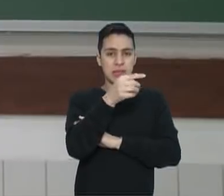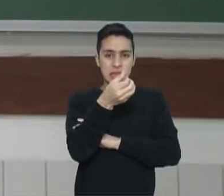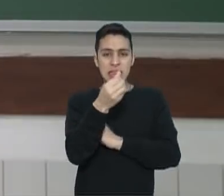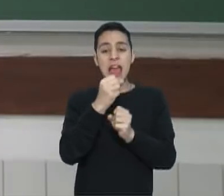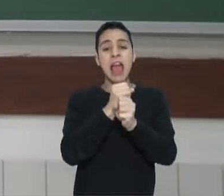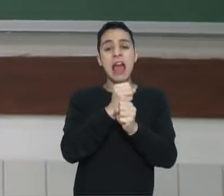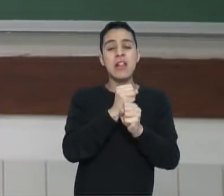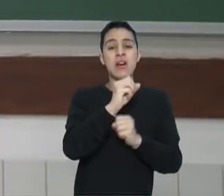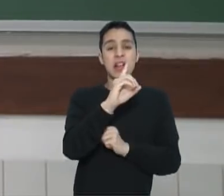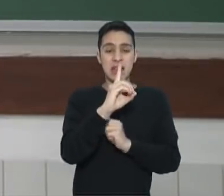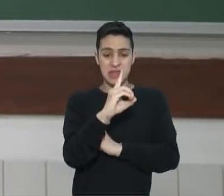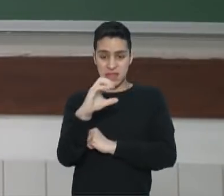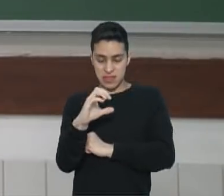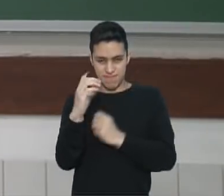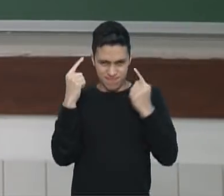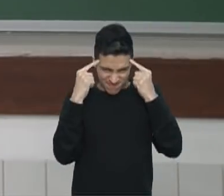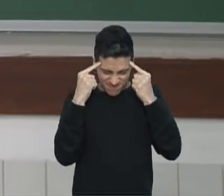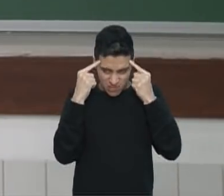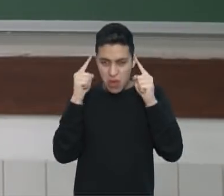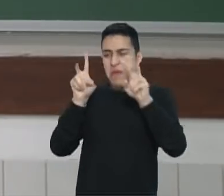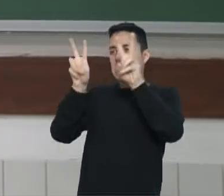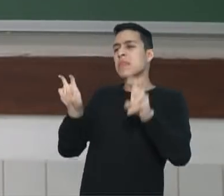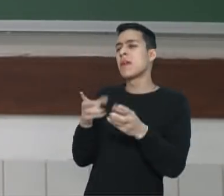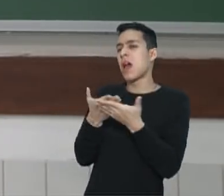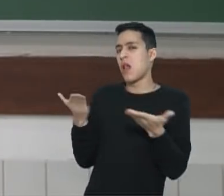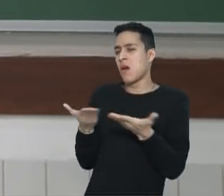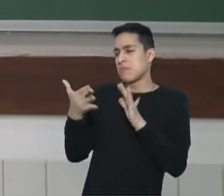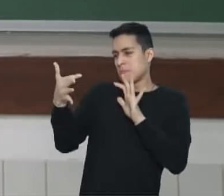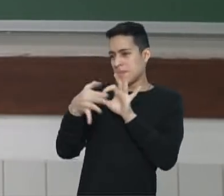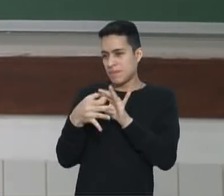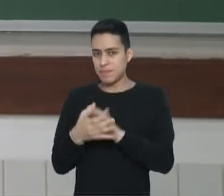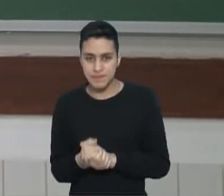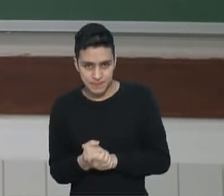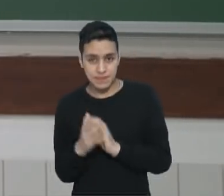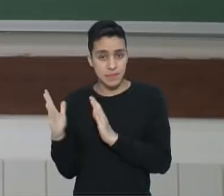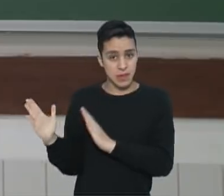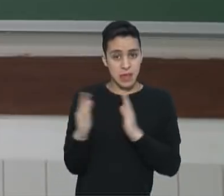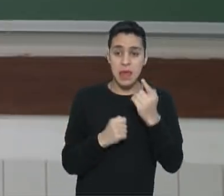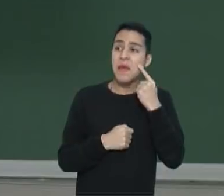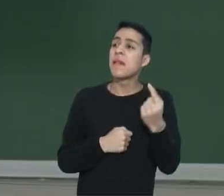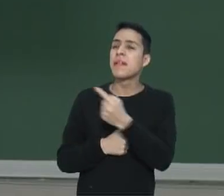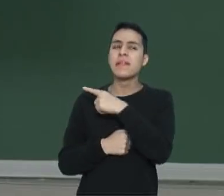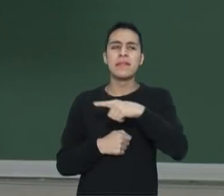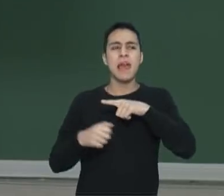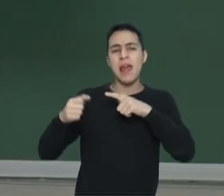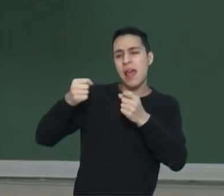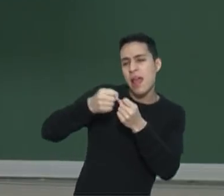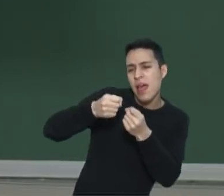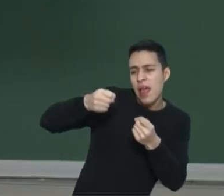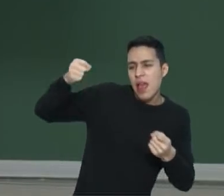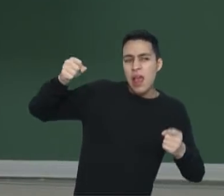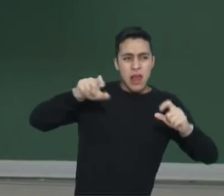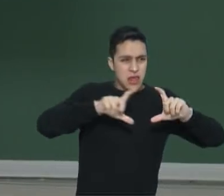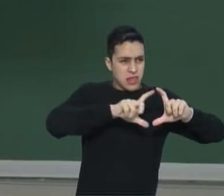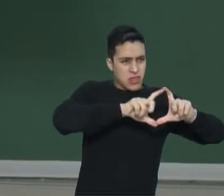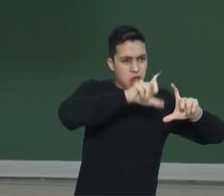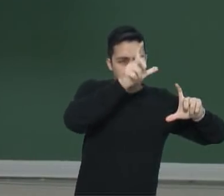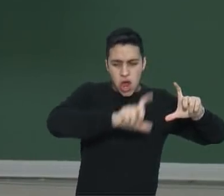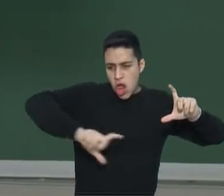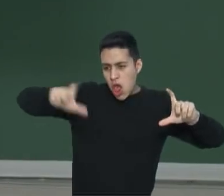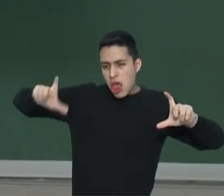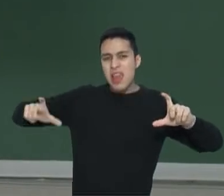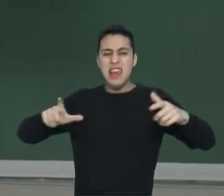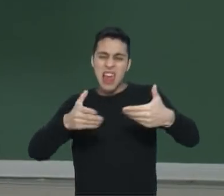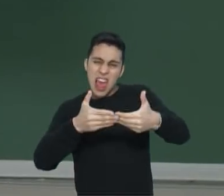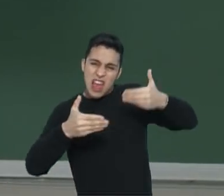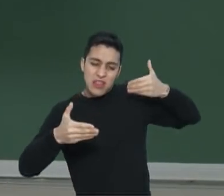essa é a problemática da nossa aula de hoje. Daí aqui a gente tem um mapa para vocês terem uma noção de qual era a extensão do